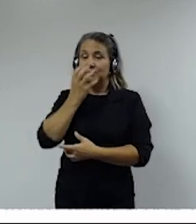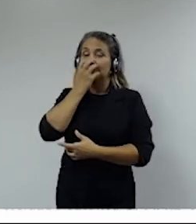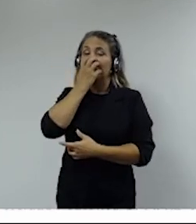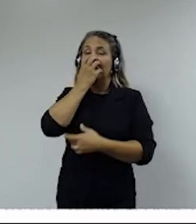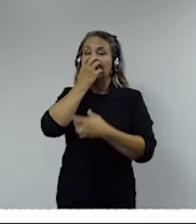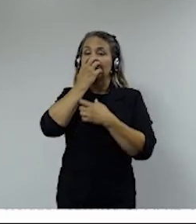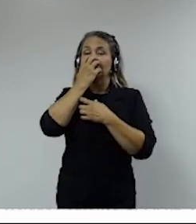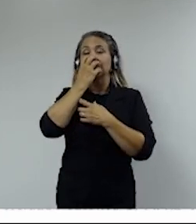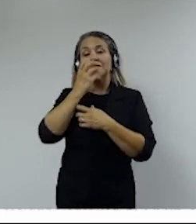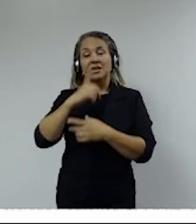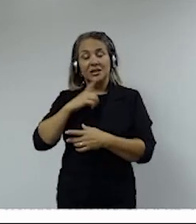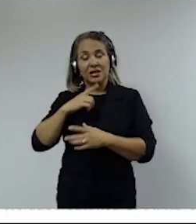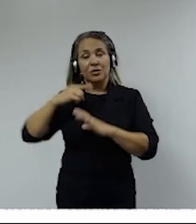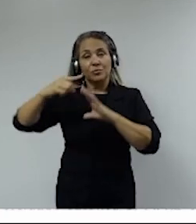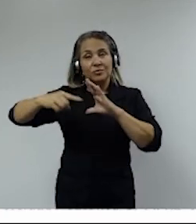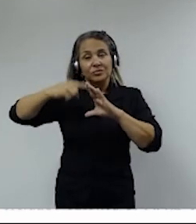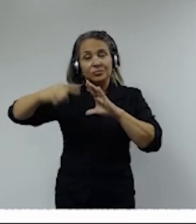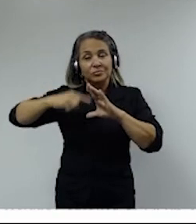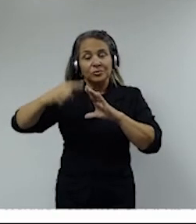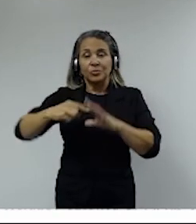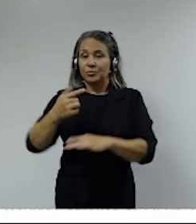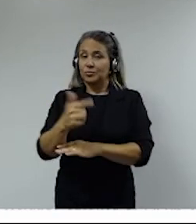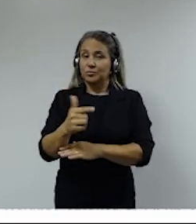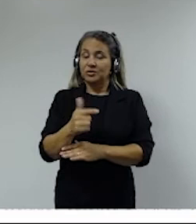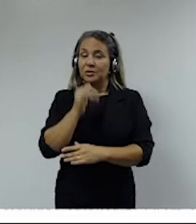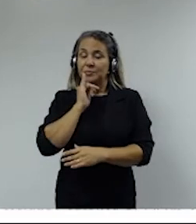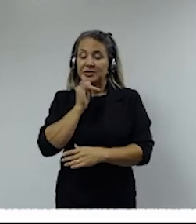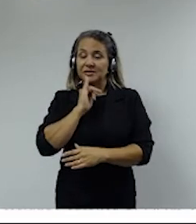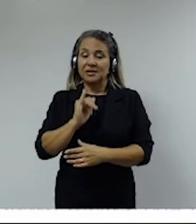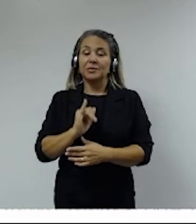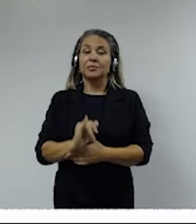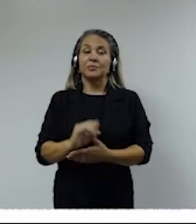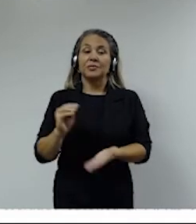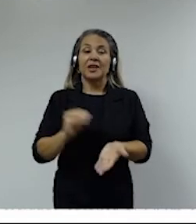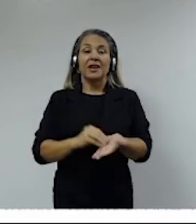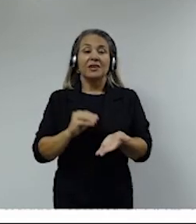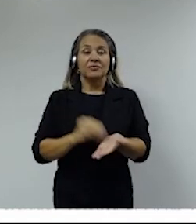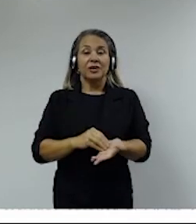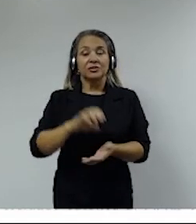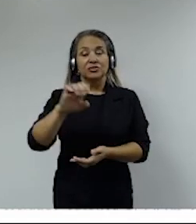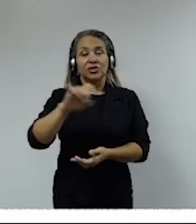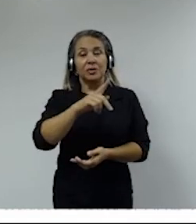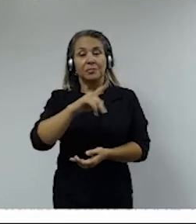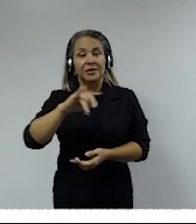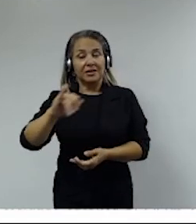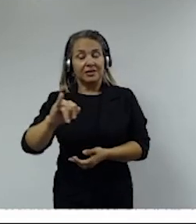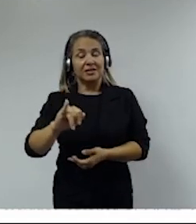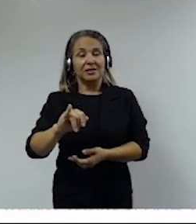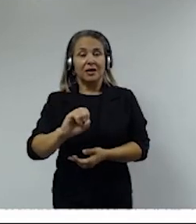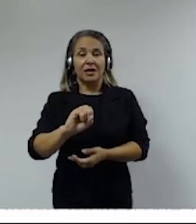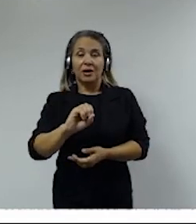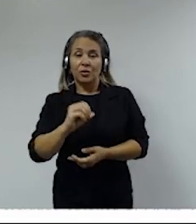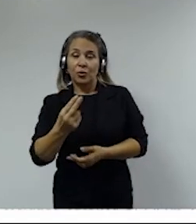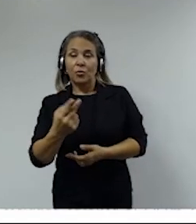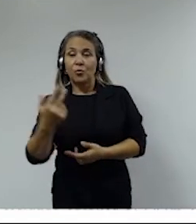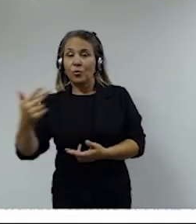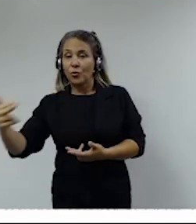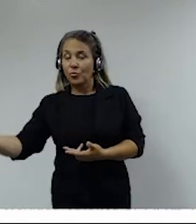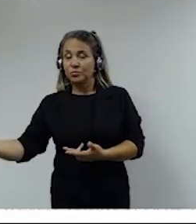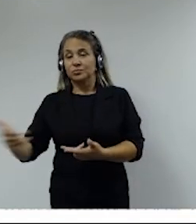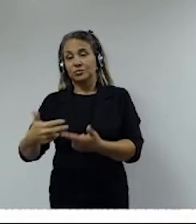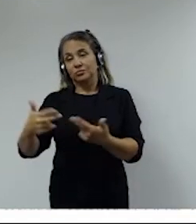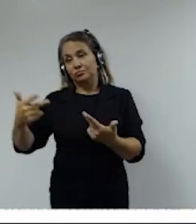de ventilador. Não se fala, por exemplo, na escassez de EPIs ou na escassez de outros